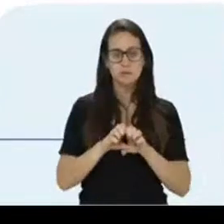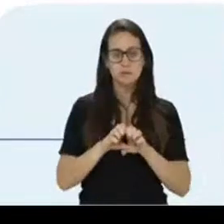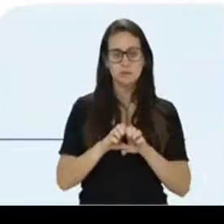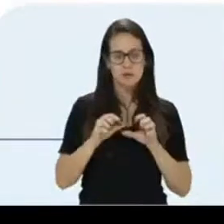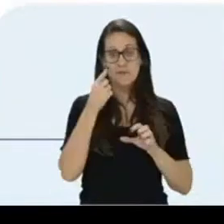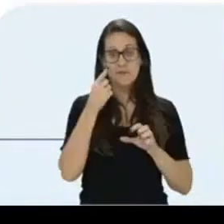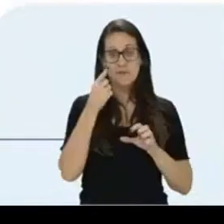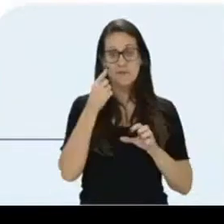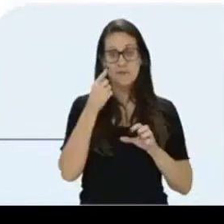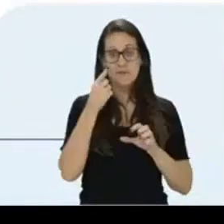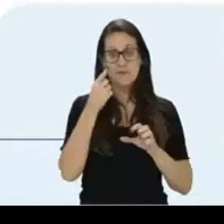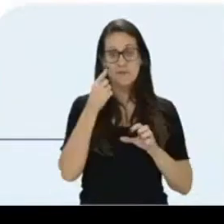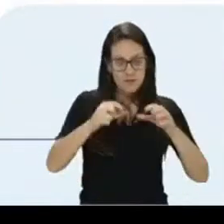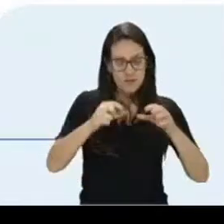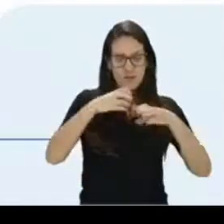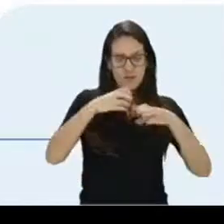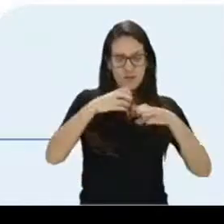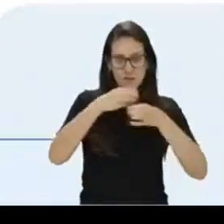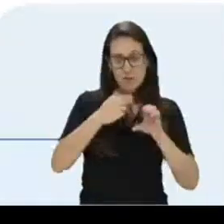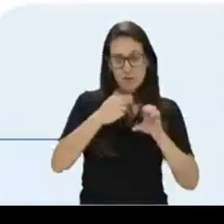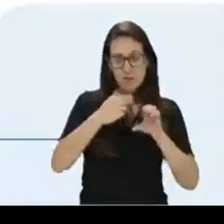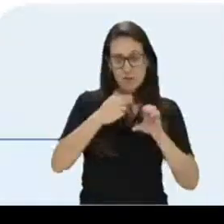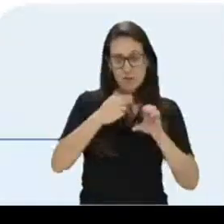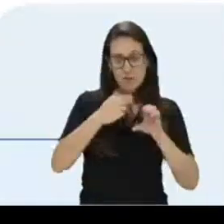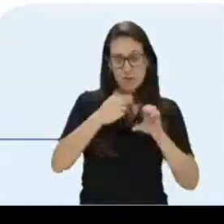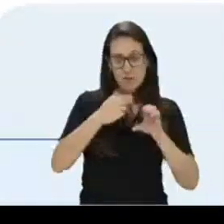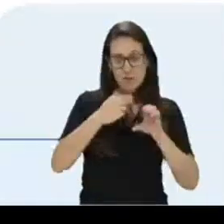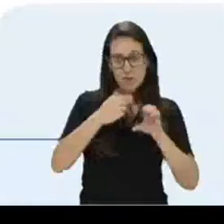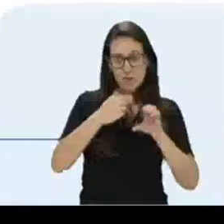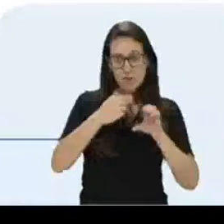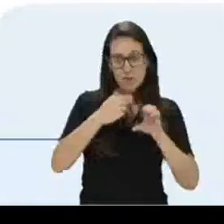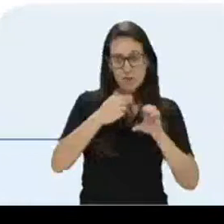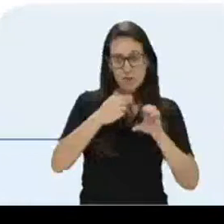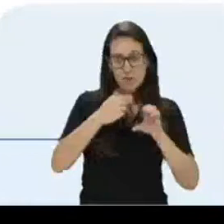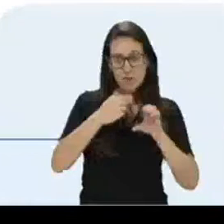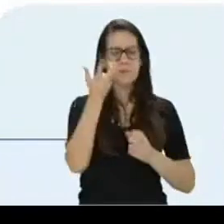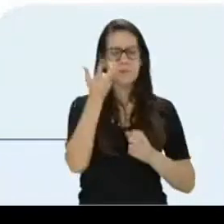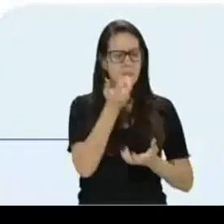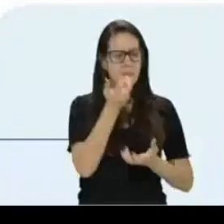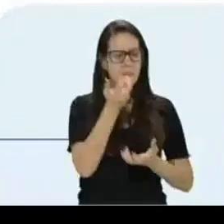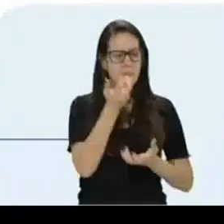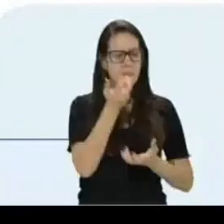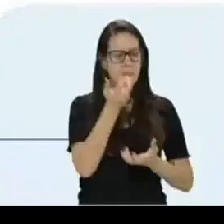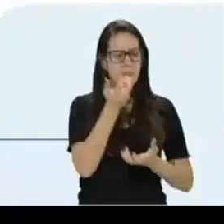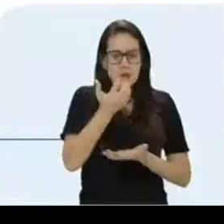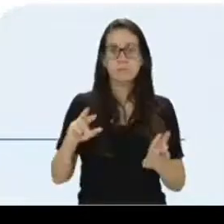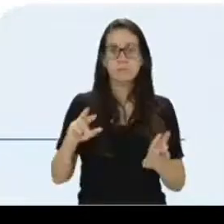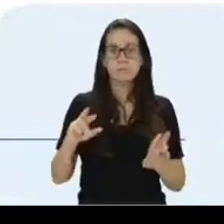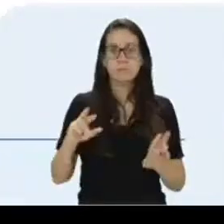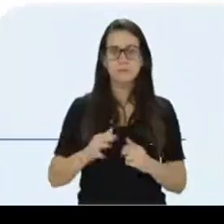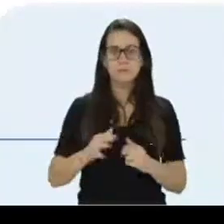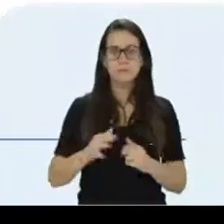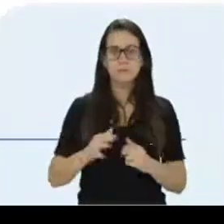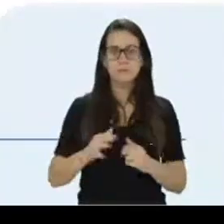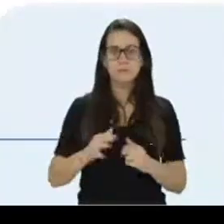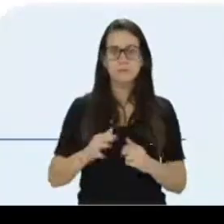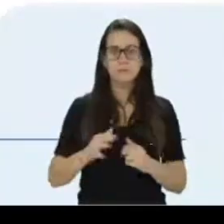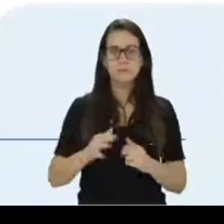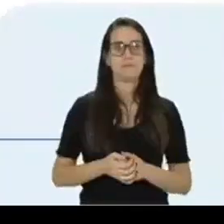visualização no microscópio, esses corantes eles têm a capacidade de impregnar de formas diferentes. Então, quando nós temos